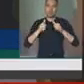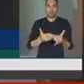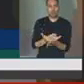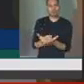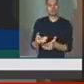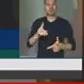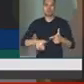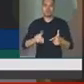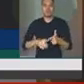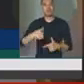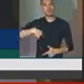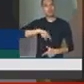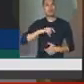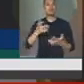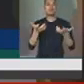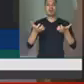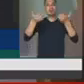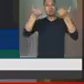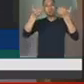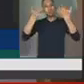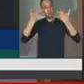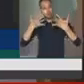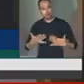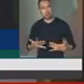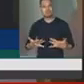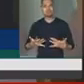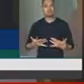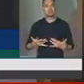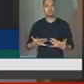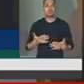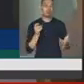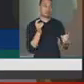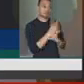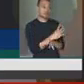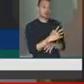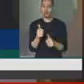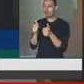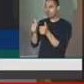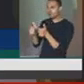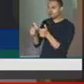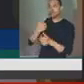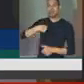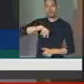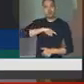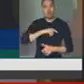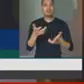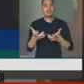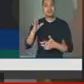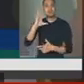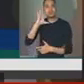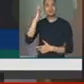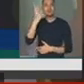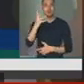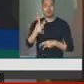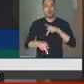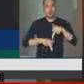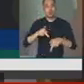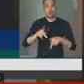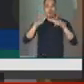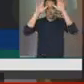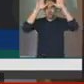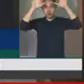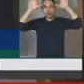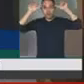pedindo explicações. Para encerrar, nós estamos pedindo, sim, senhor presidente, nós estamos pedindo providências. O povo do Acre não